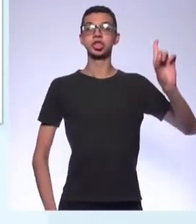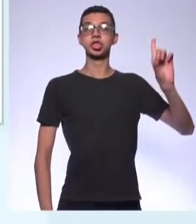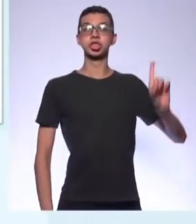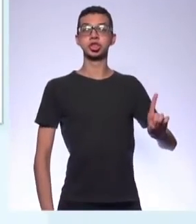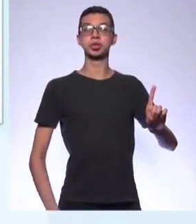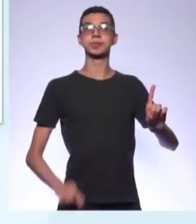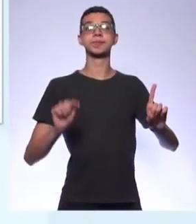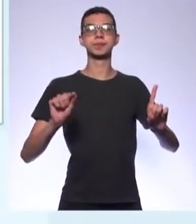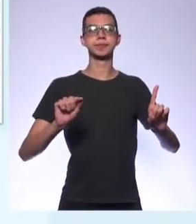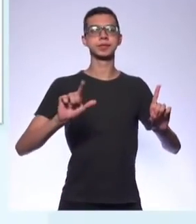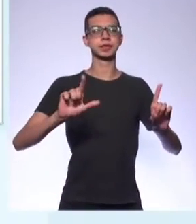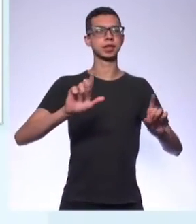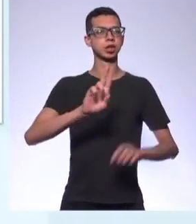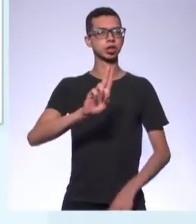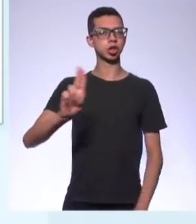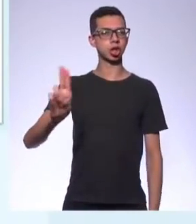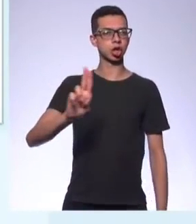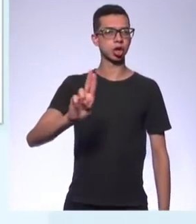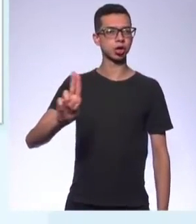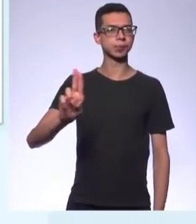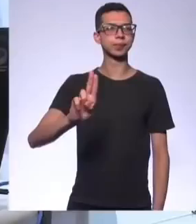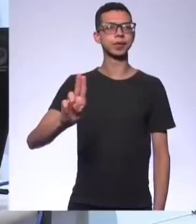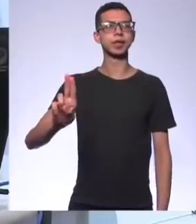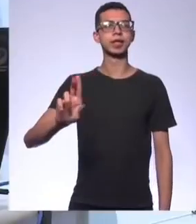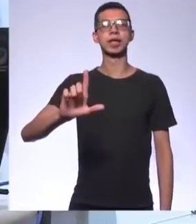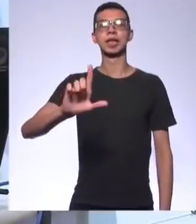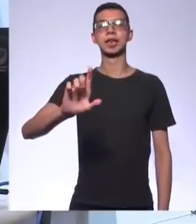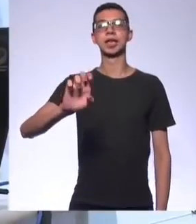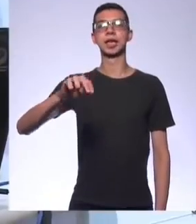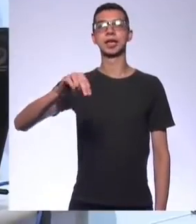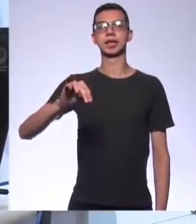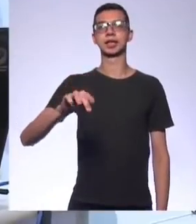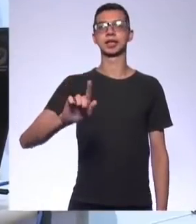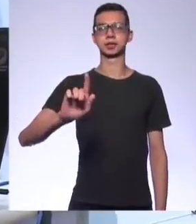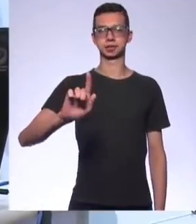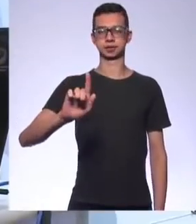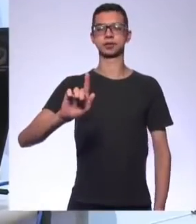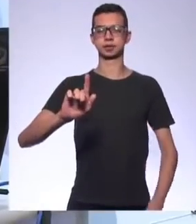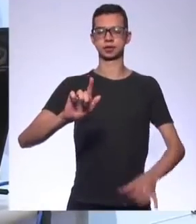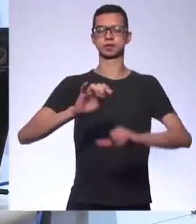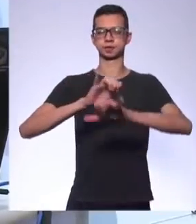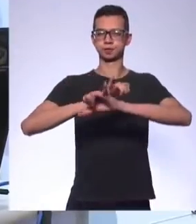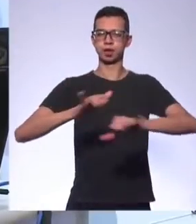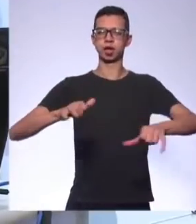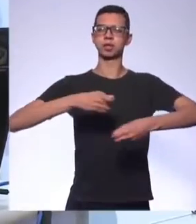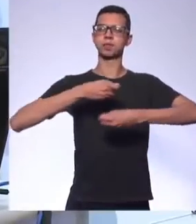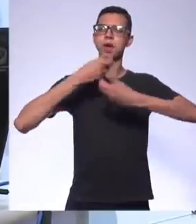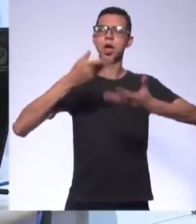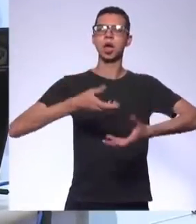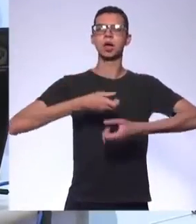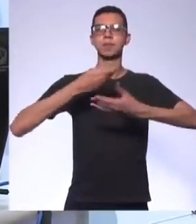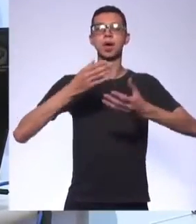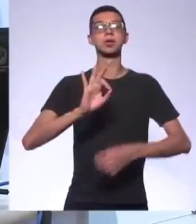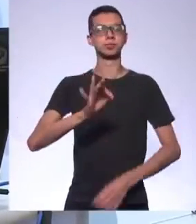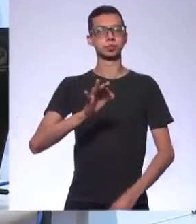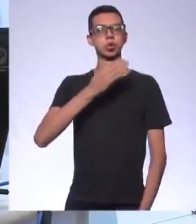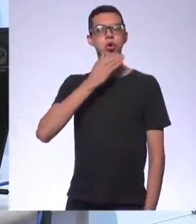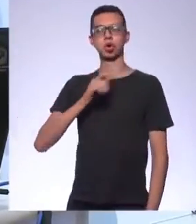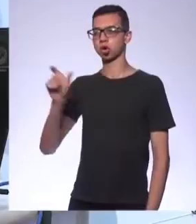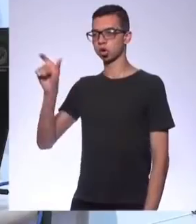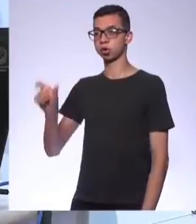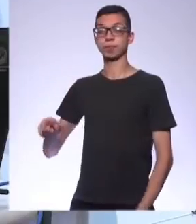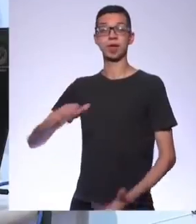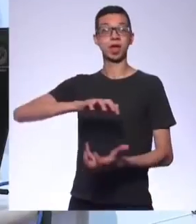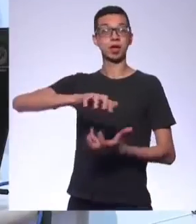do Lenin. Exatamente. O Lenin foi um dos líderes aí da Revolução Russa. Lá em